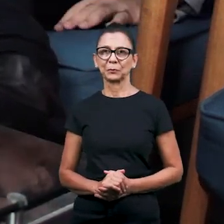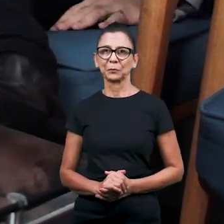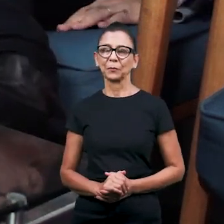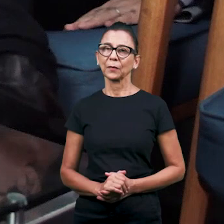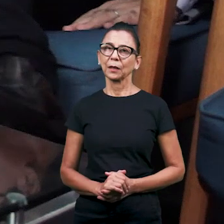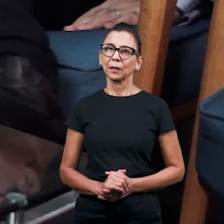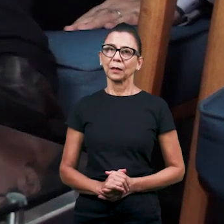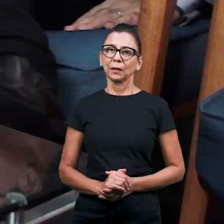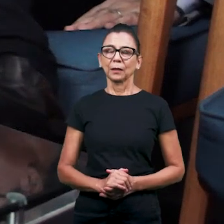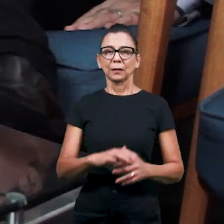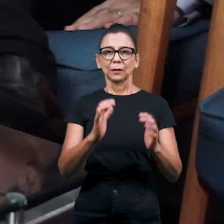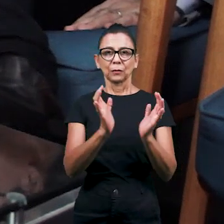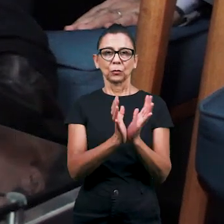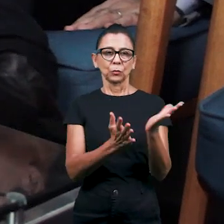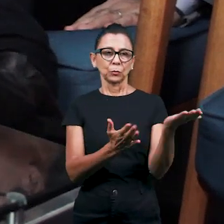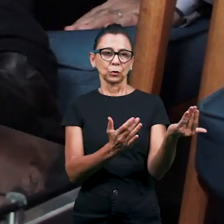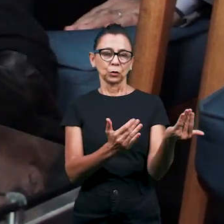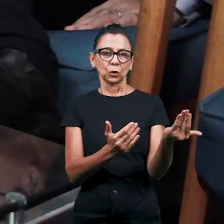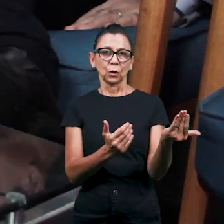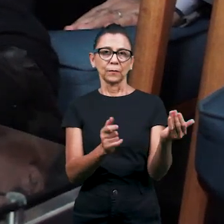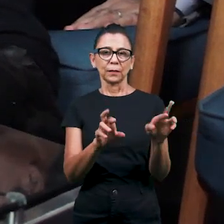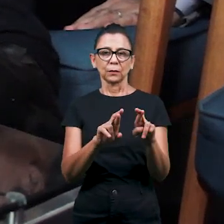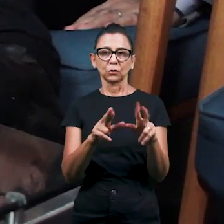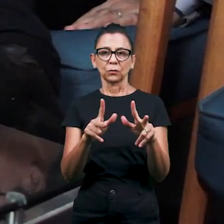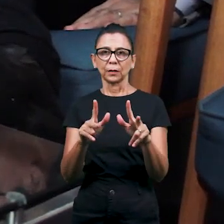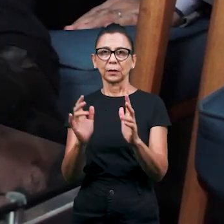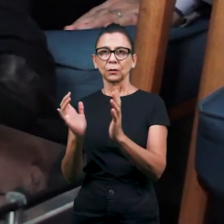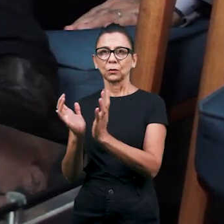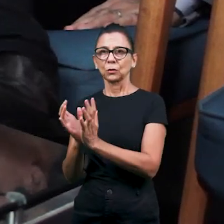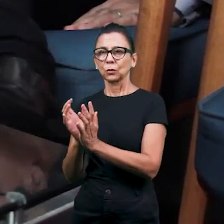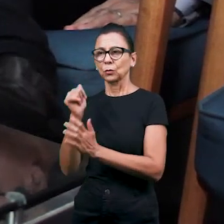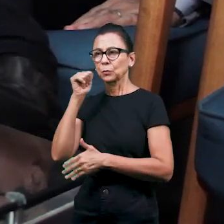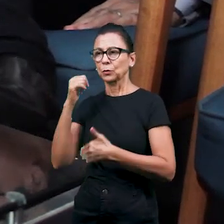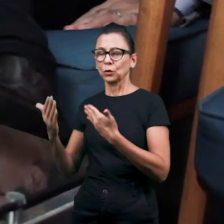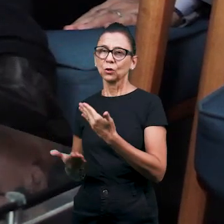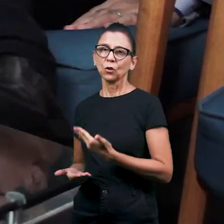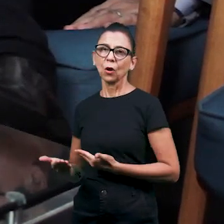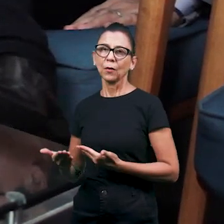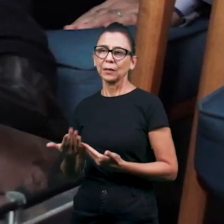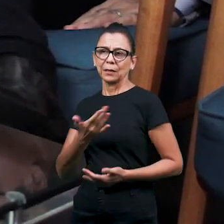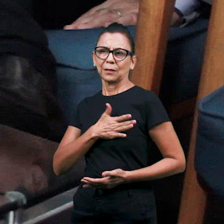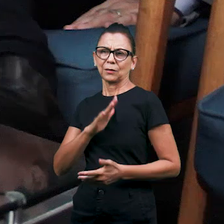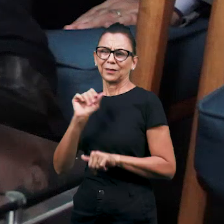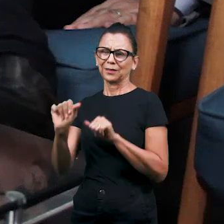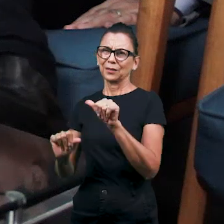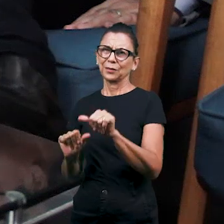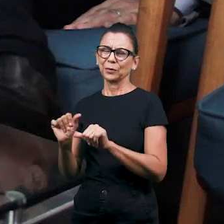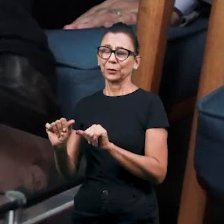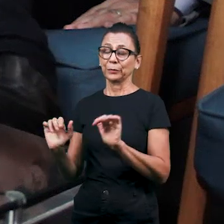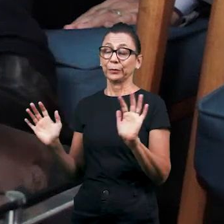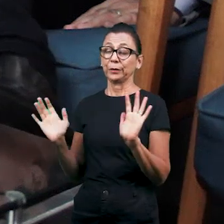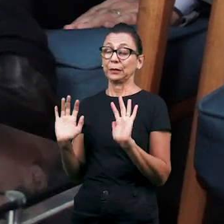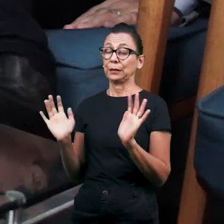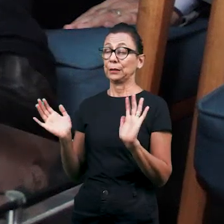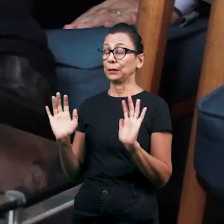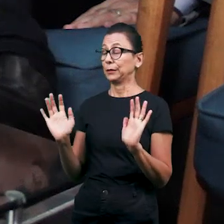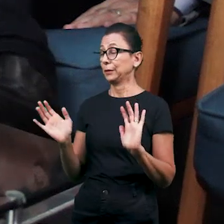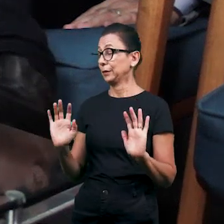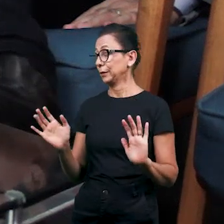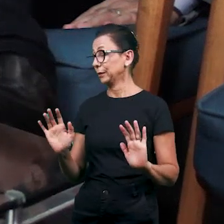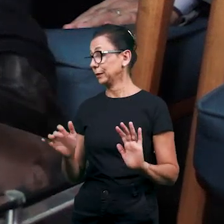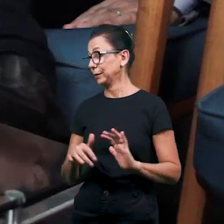mais dinâmica. Exatamente. Porque o jovem, se você fizer um trabalho e engessar, vai começar bem. Daqui a pouco